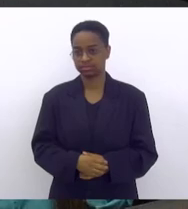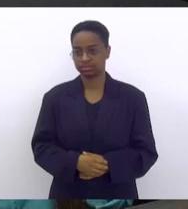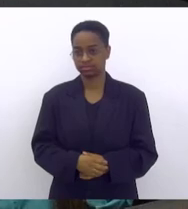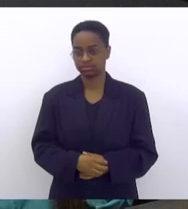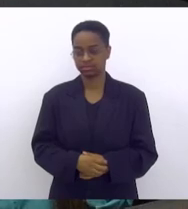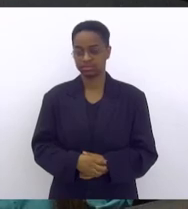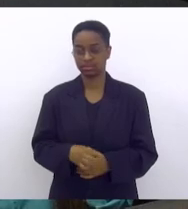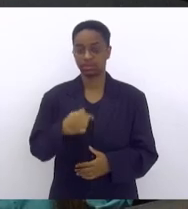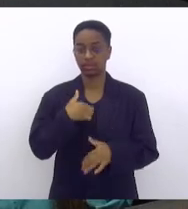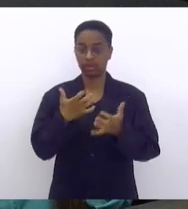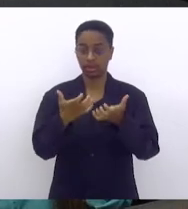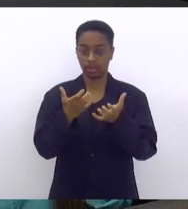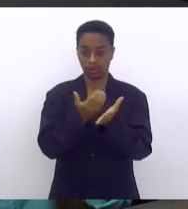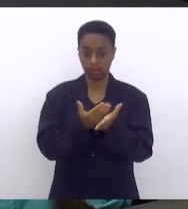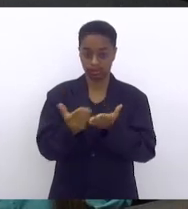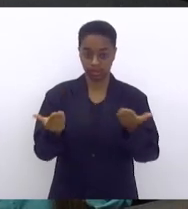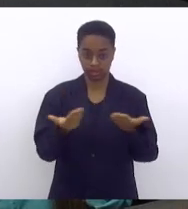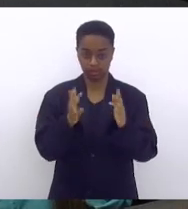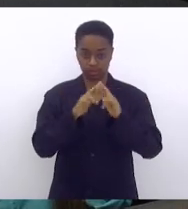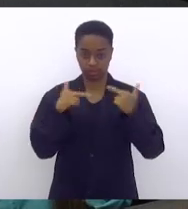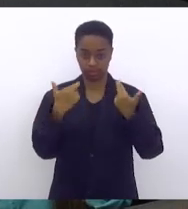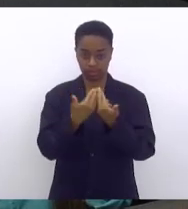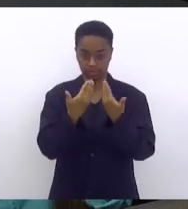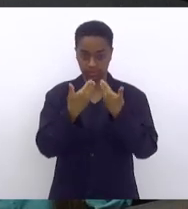Quero começar essa audiência pública